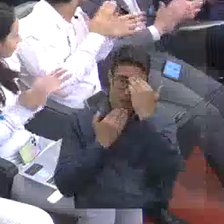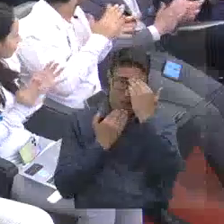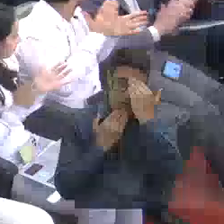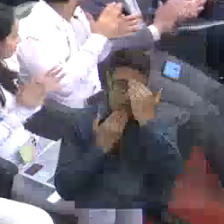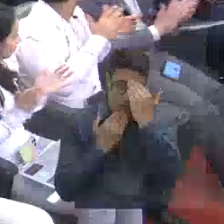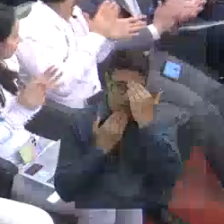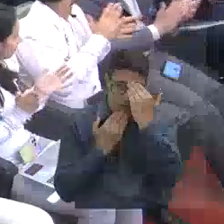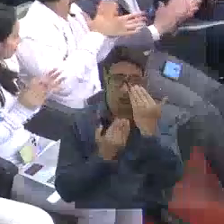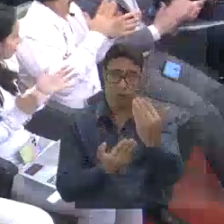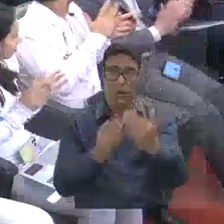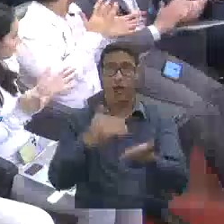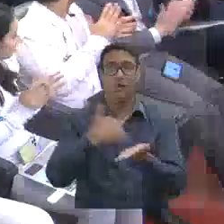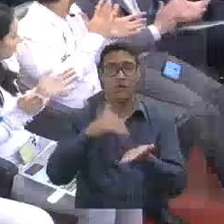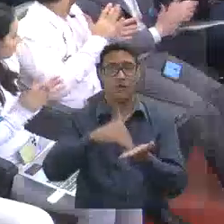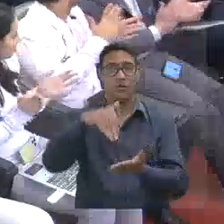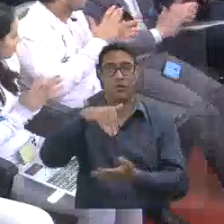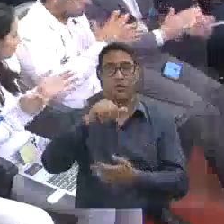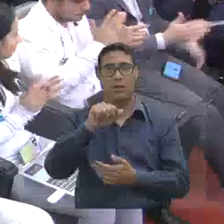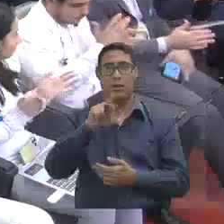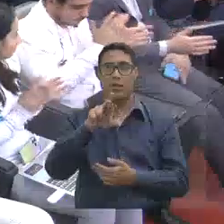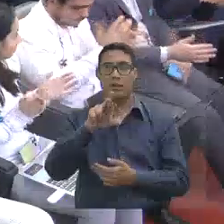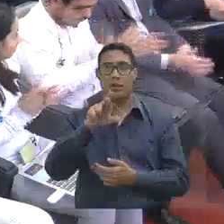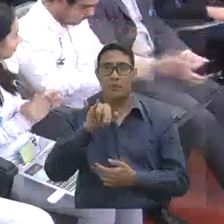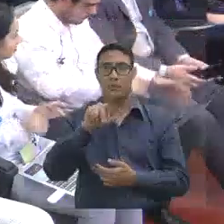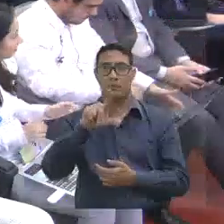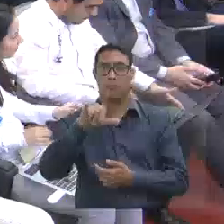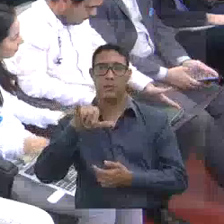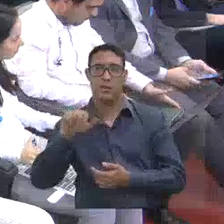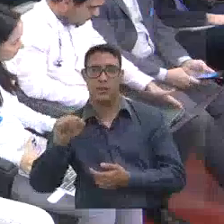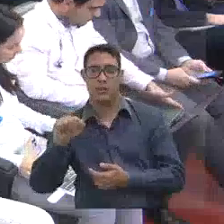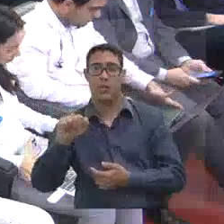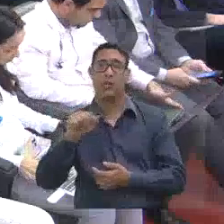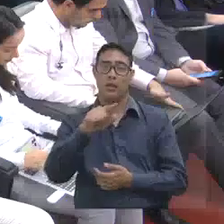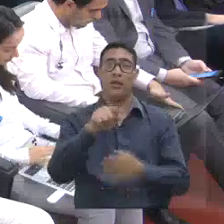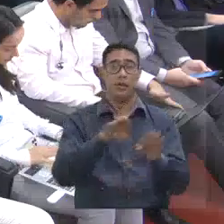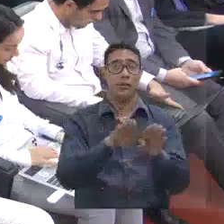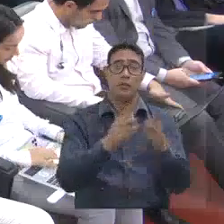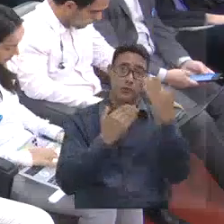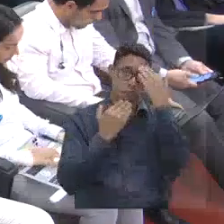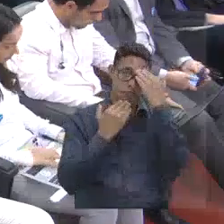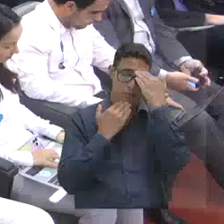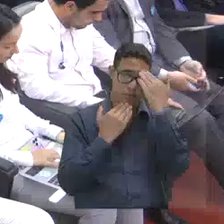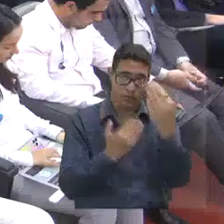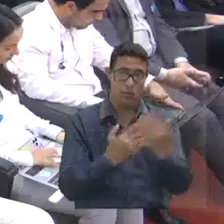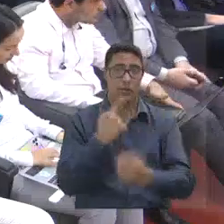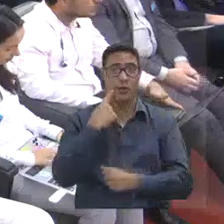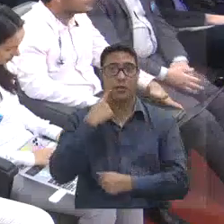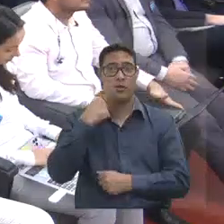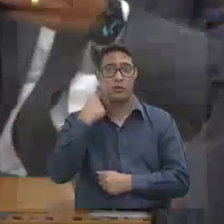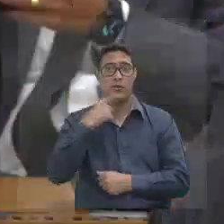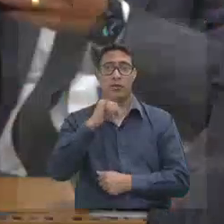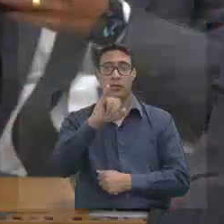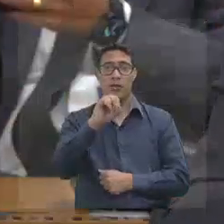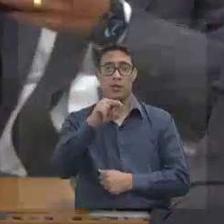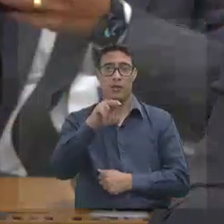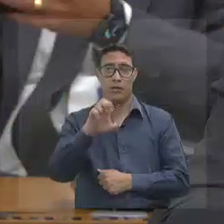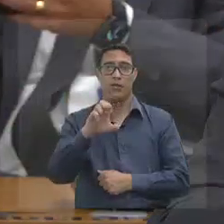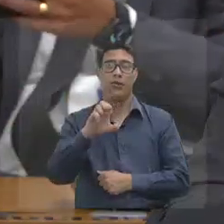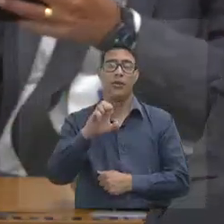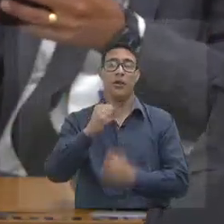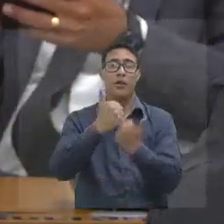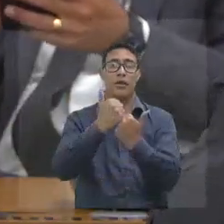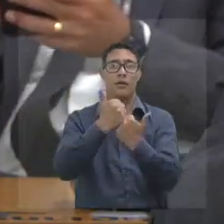a secretária Marília que era aqui também agradecer a presença deputada Ione Pinheiro vice-presidente